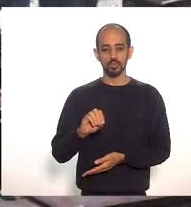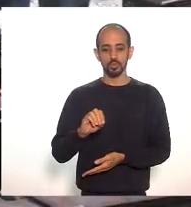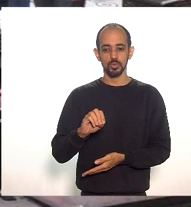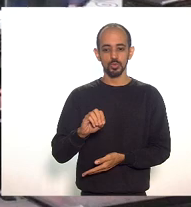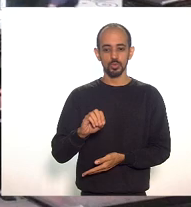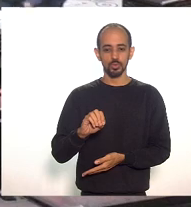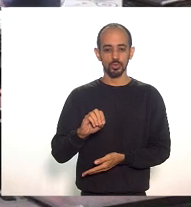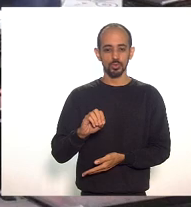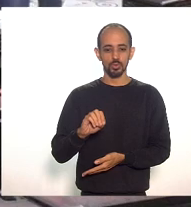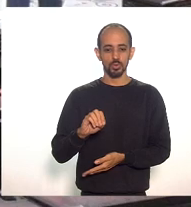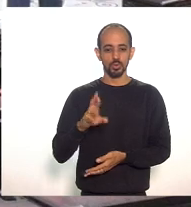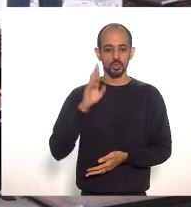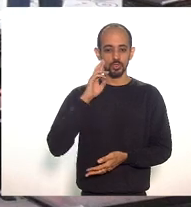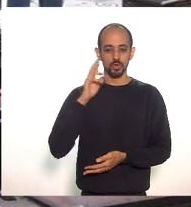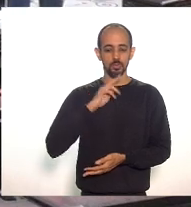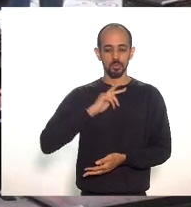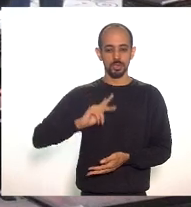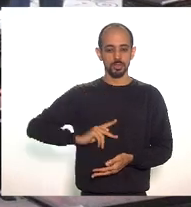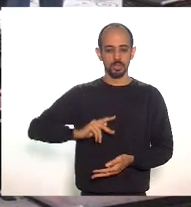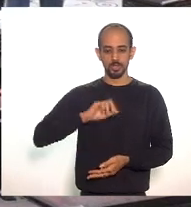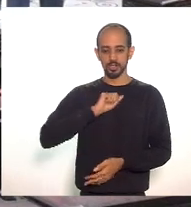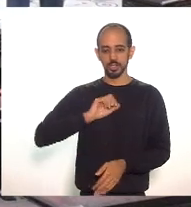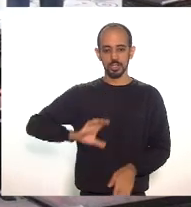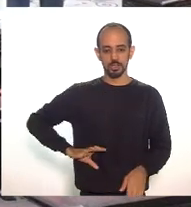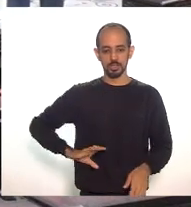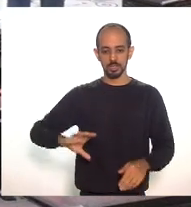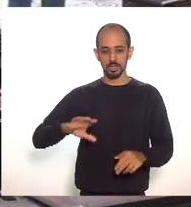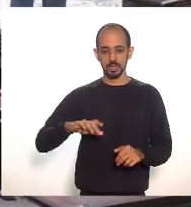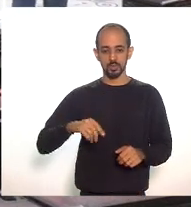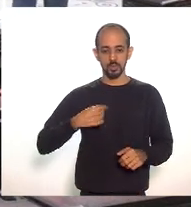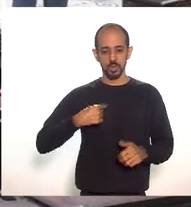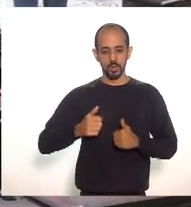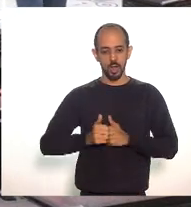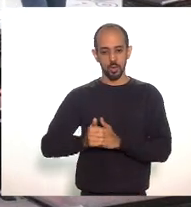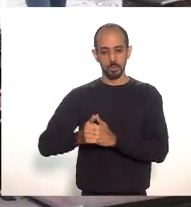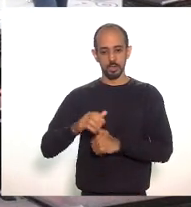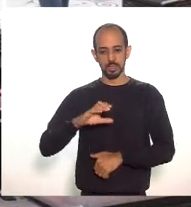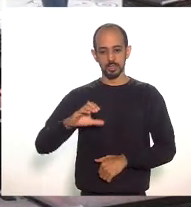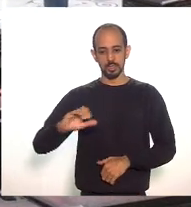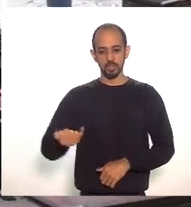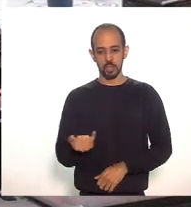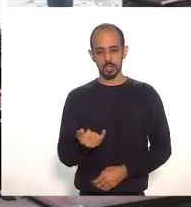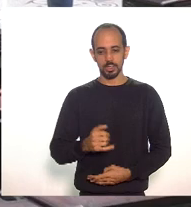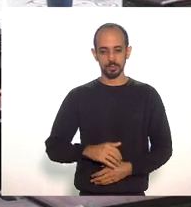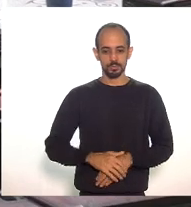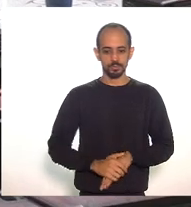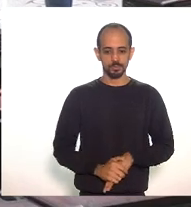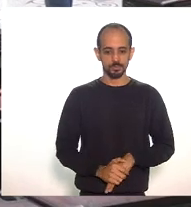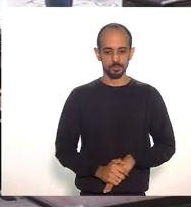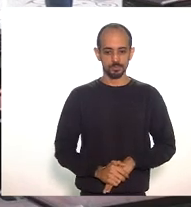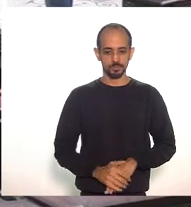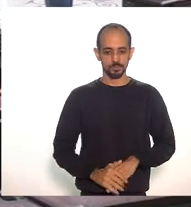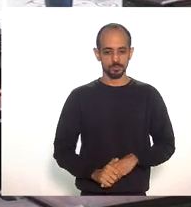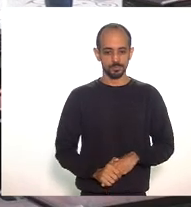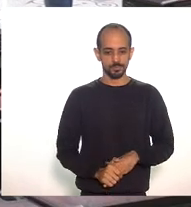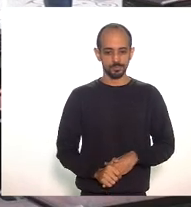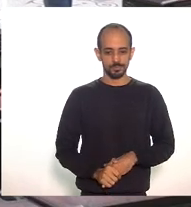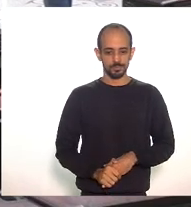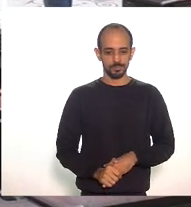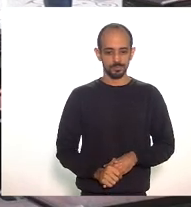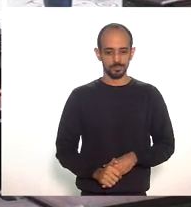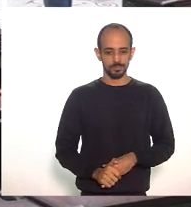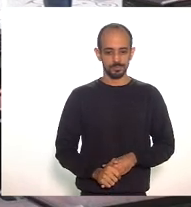seu presidente André Ceciliano vou acompanhar o parecer da ccj Oi viu